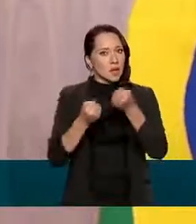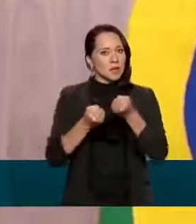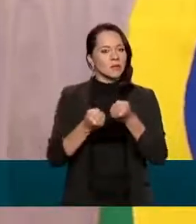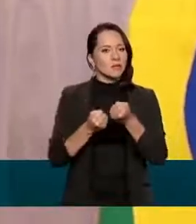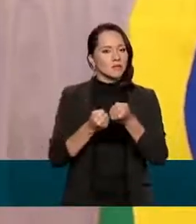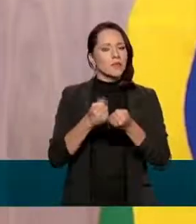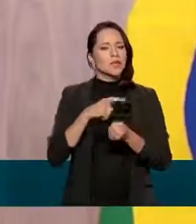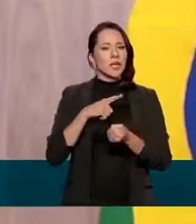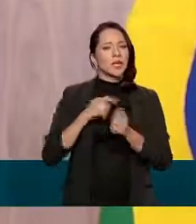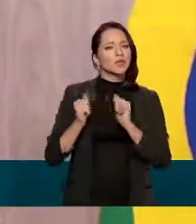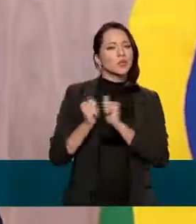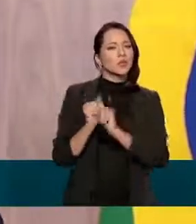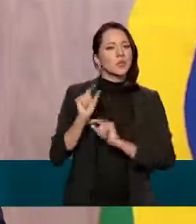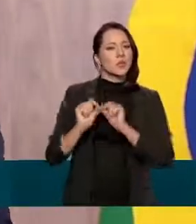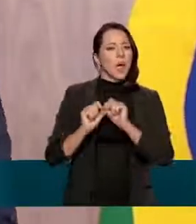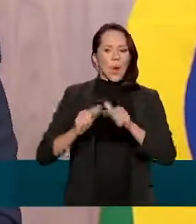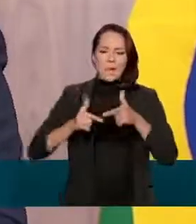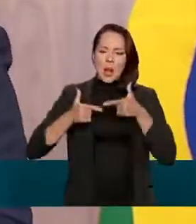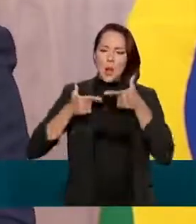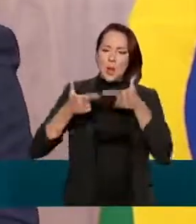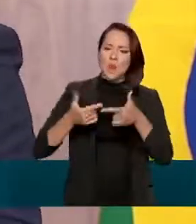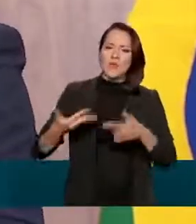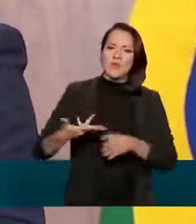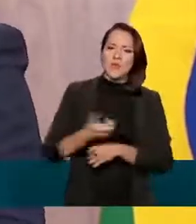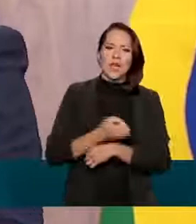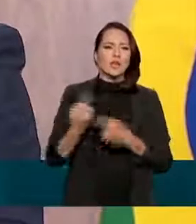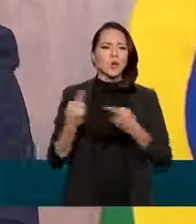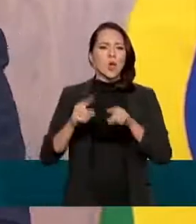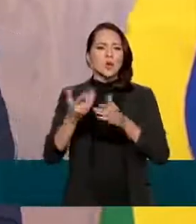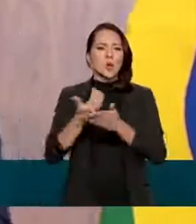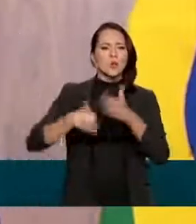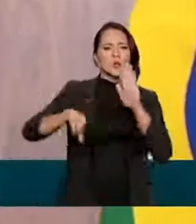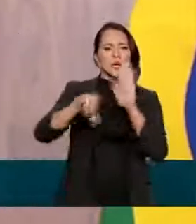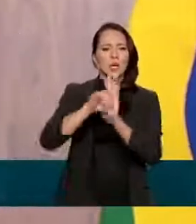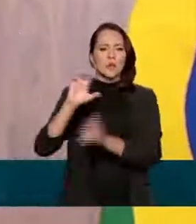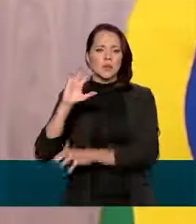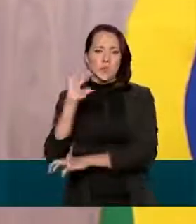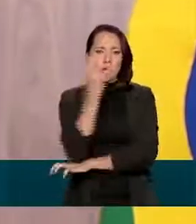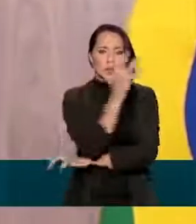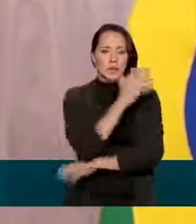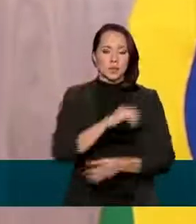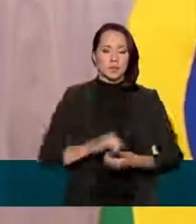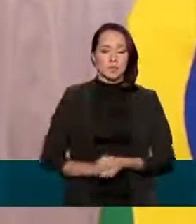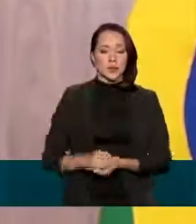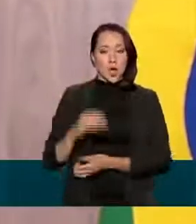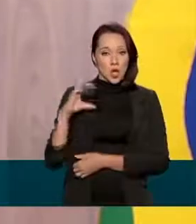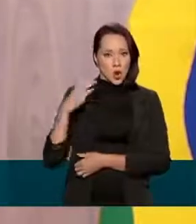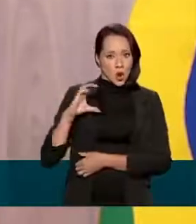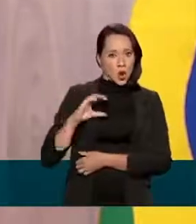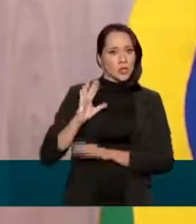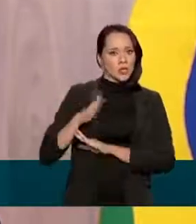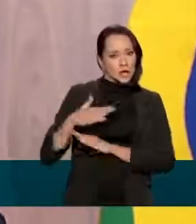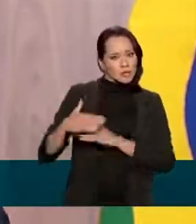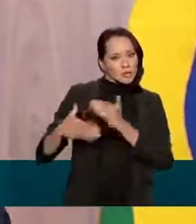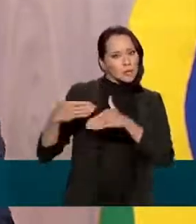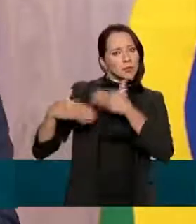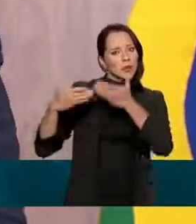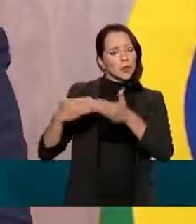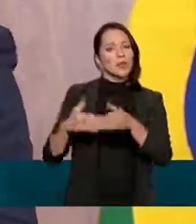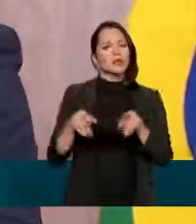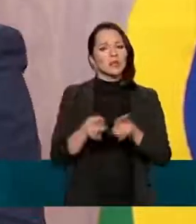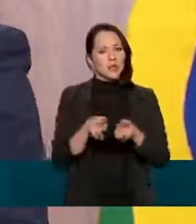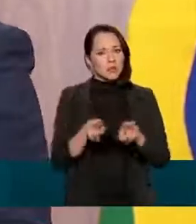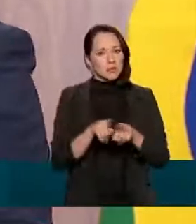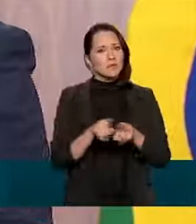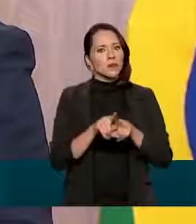traga consigo uma lute eficaz contra logaritmos ambientales en Colombia One sala nessa frente e